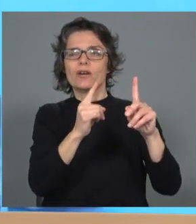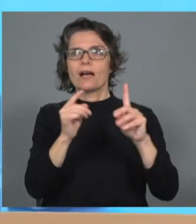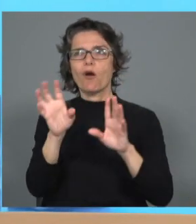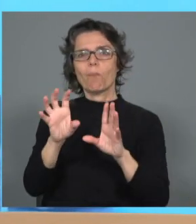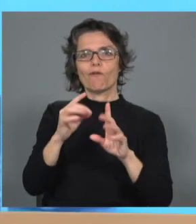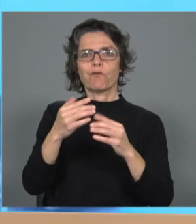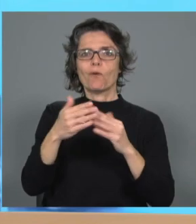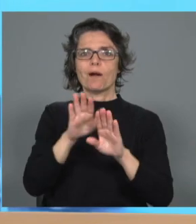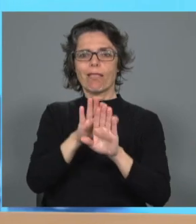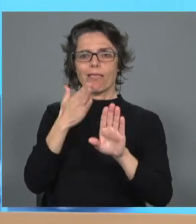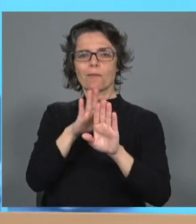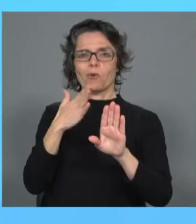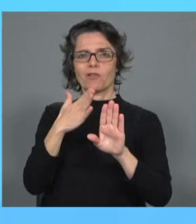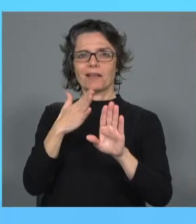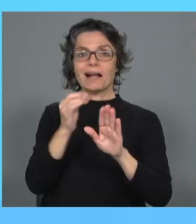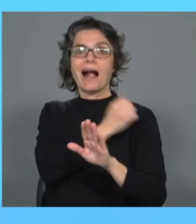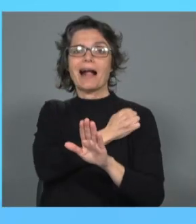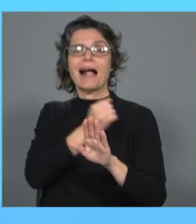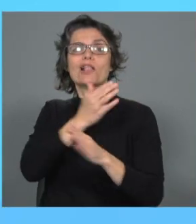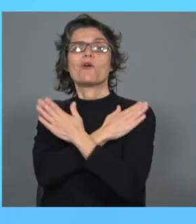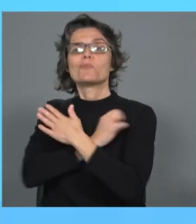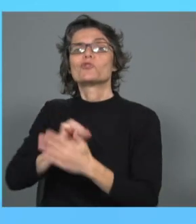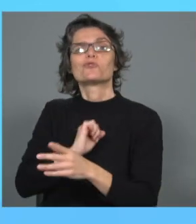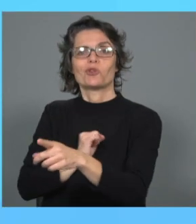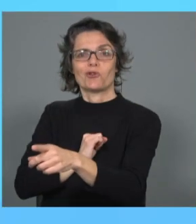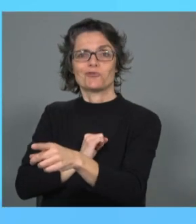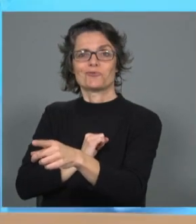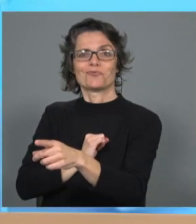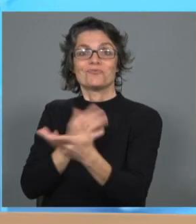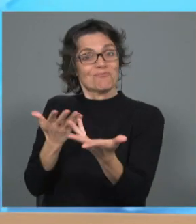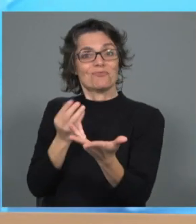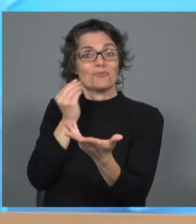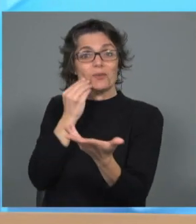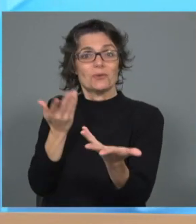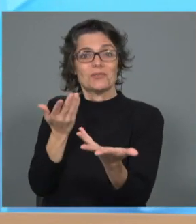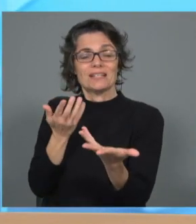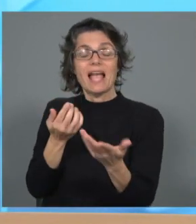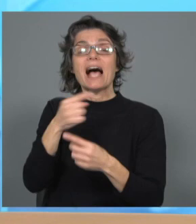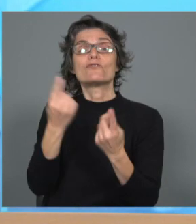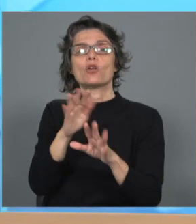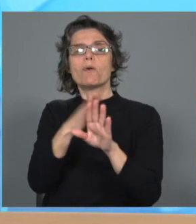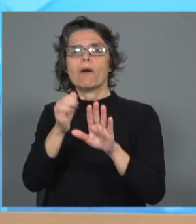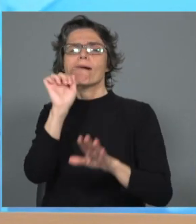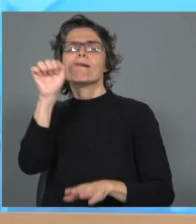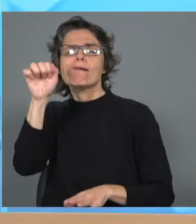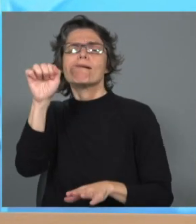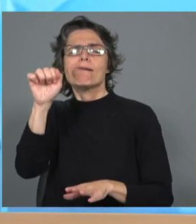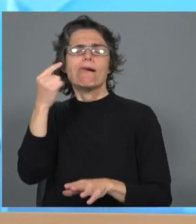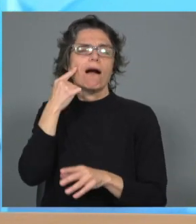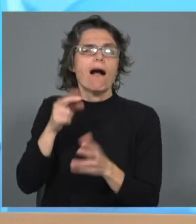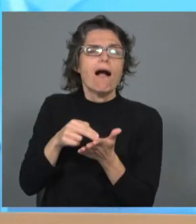da casa de um amigo. E às vezes nós chegamos a esta porta e batemos na expectativa de que o amigo responda do outro